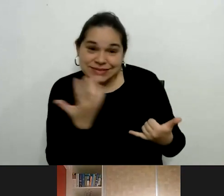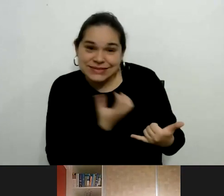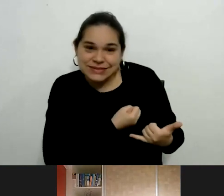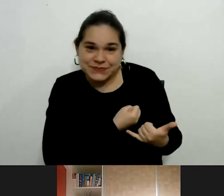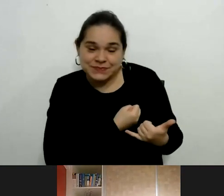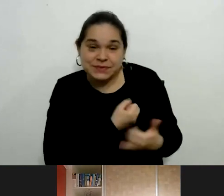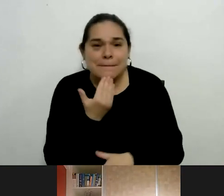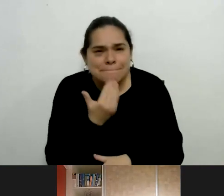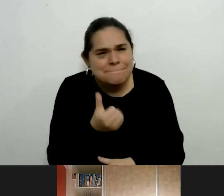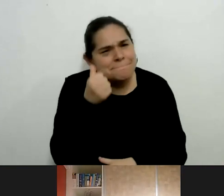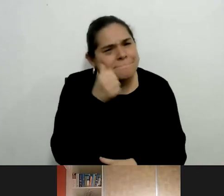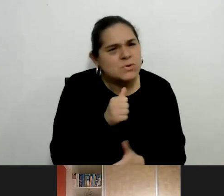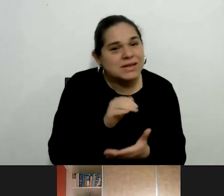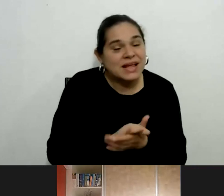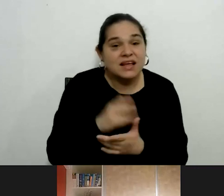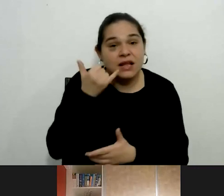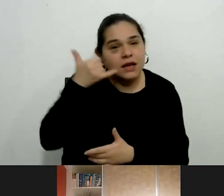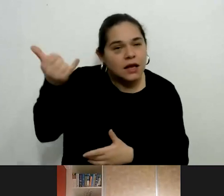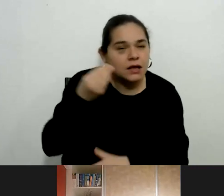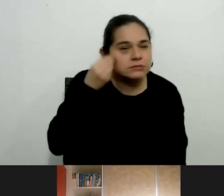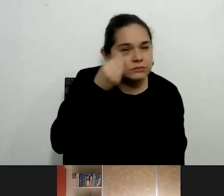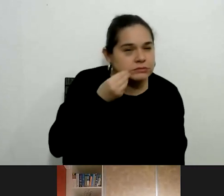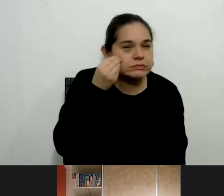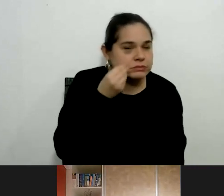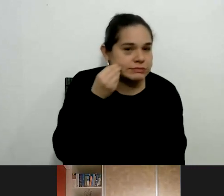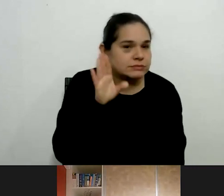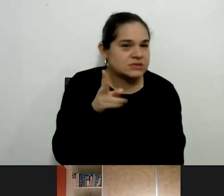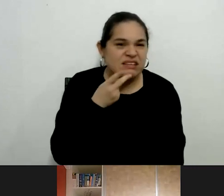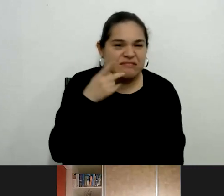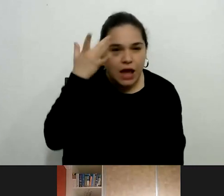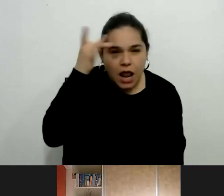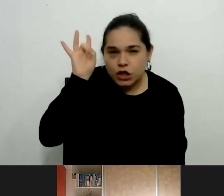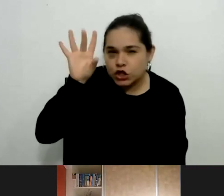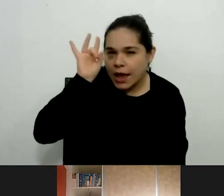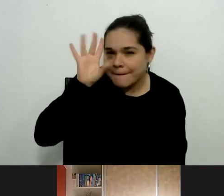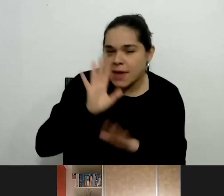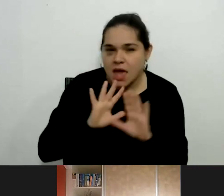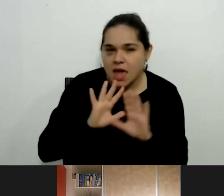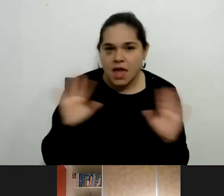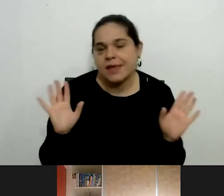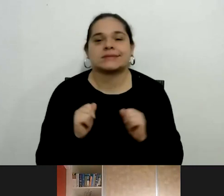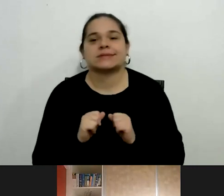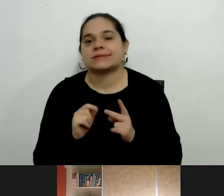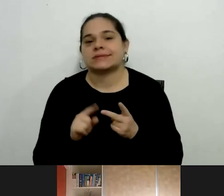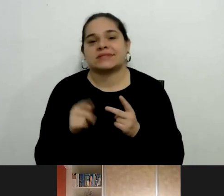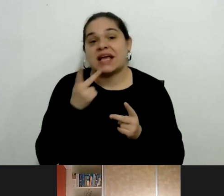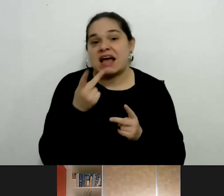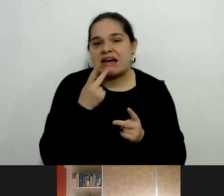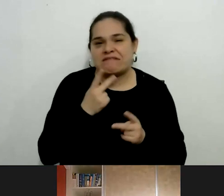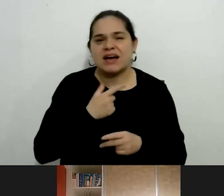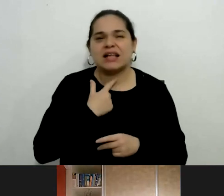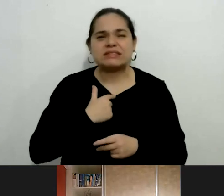esposa fazer uma chamada lá, é bem simples, fala que tá com uma dor de cabeça, fala que tá com azia,